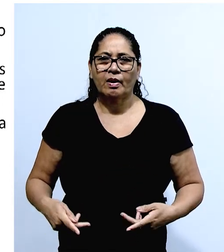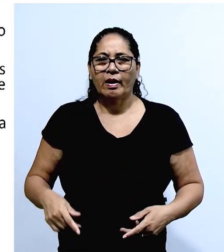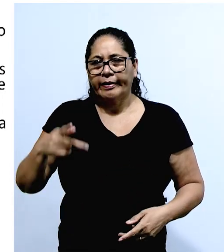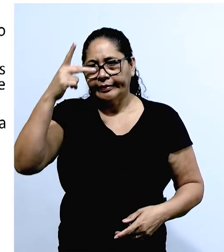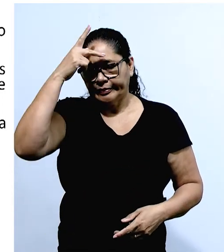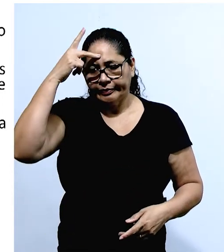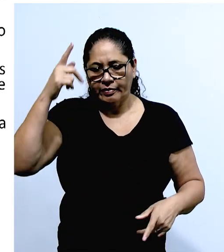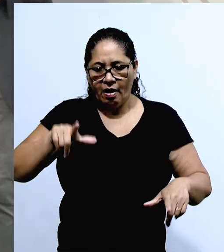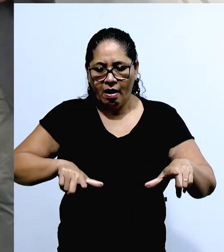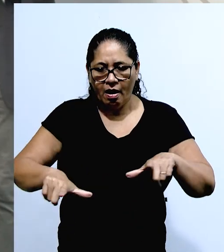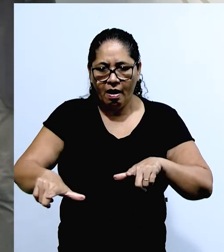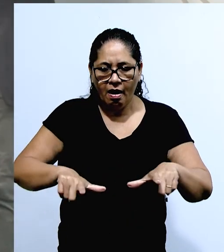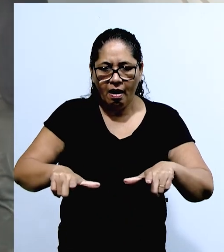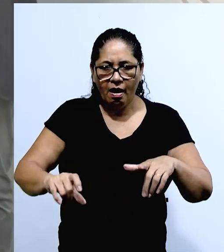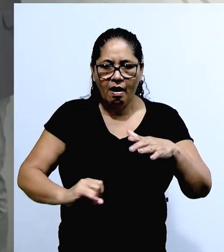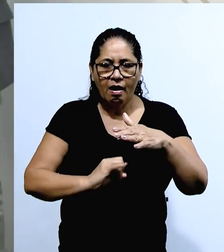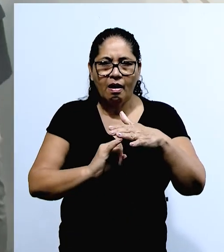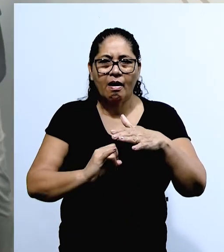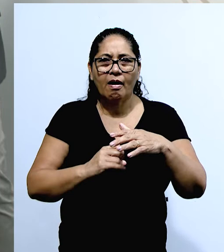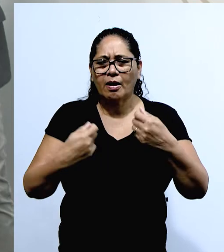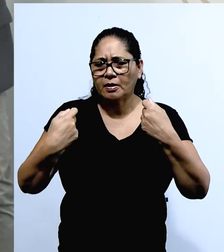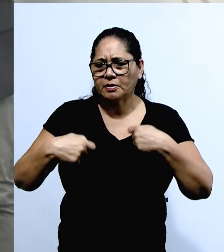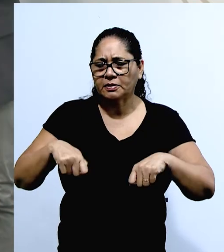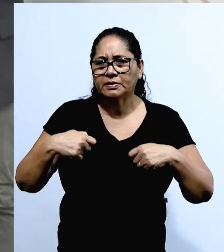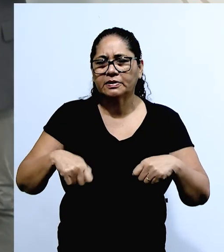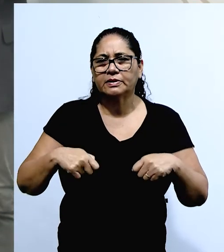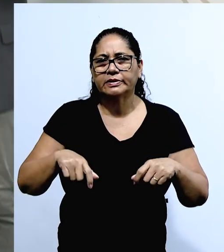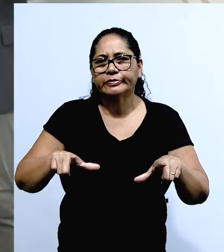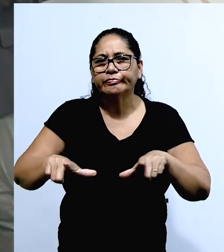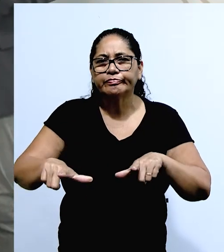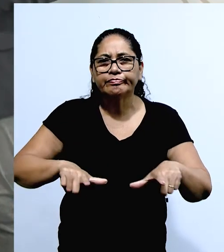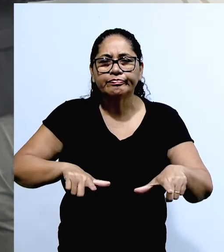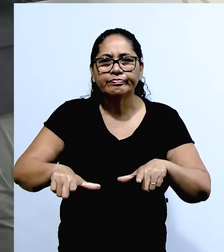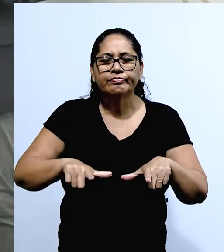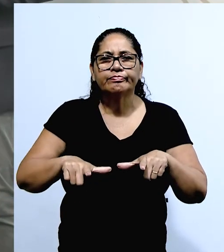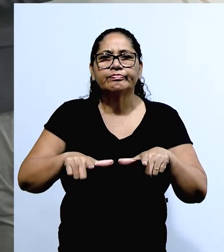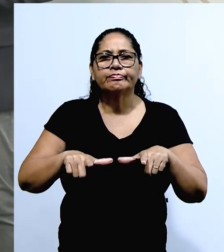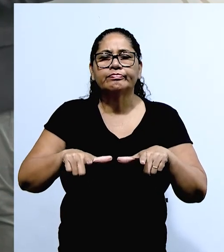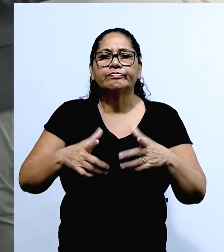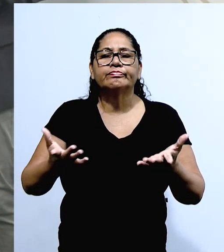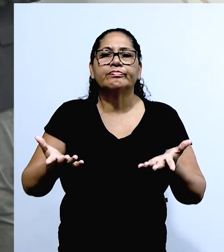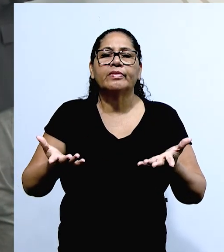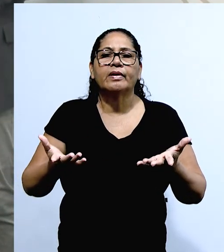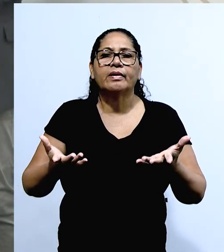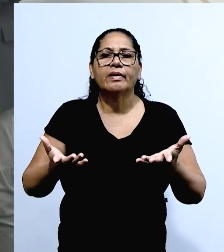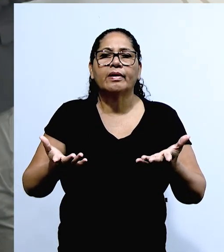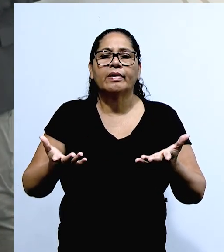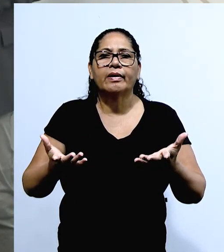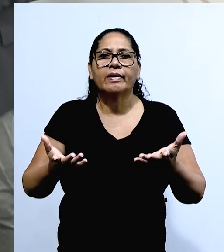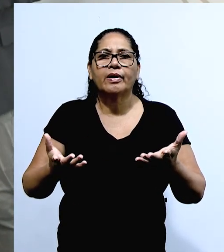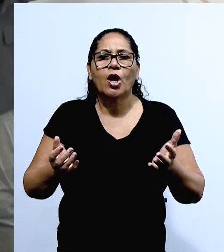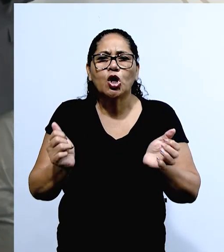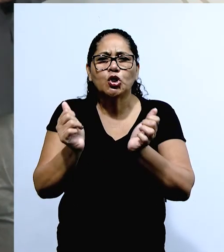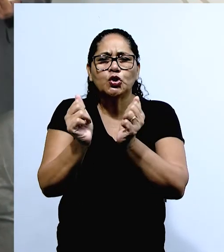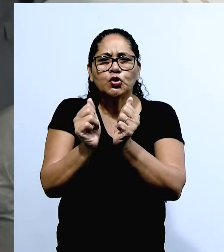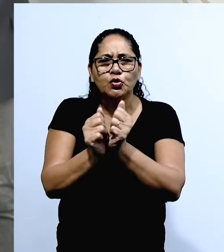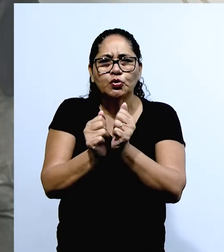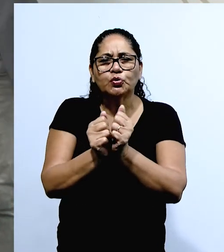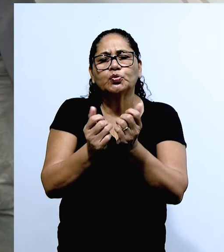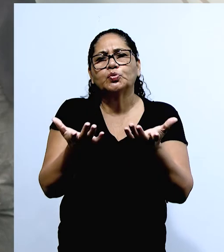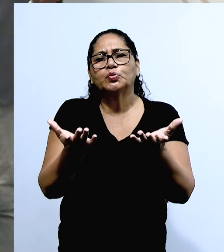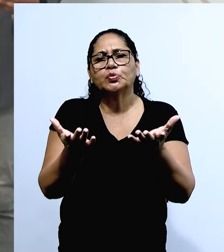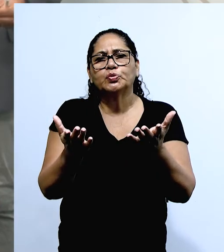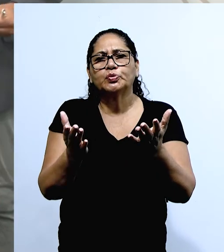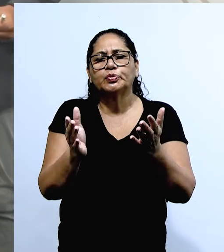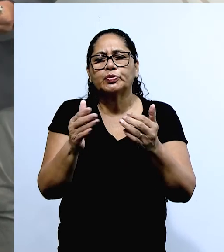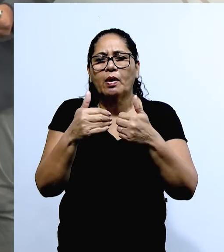trabalham nessa instituição necessariamente precisam trabalhar, né, em consonância com esses princípios aqui que estão